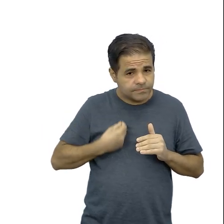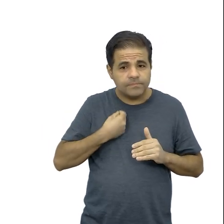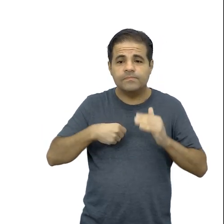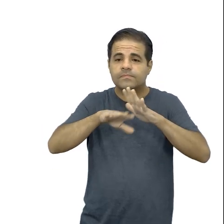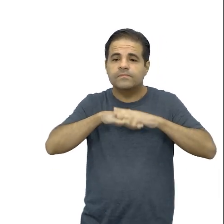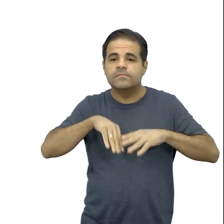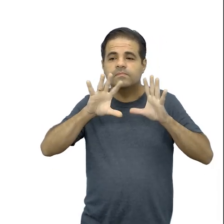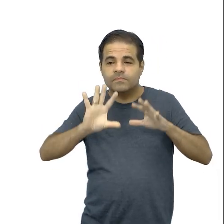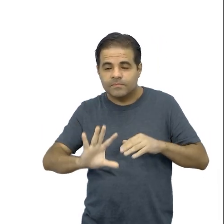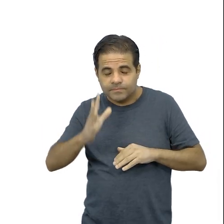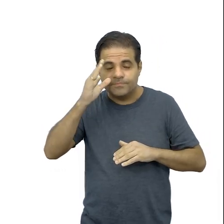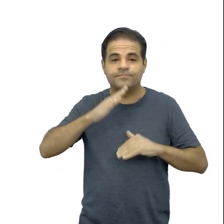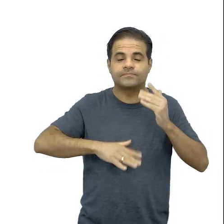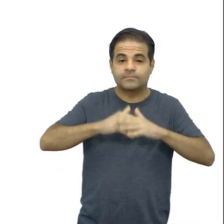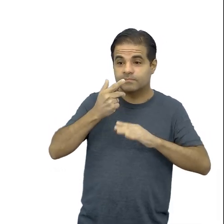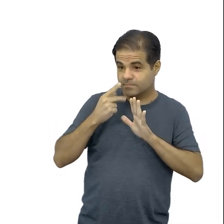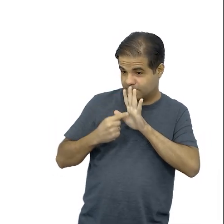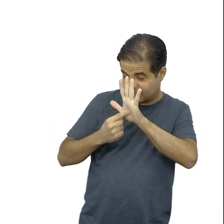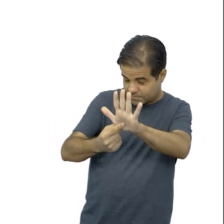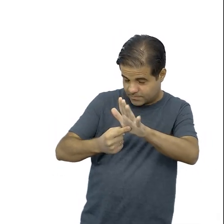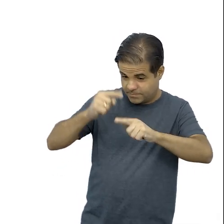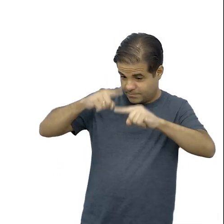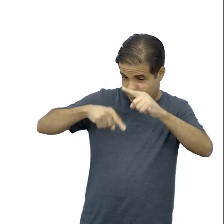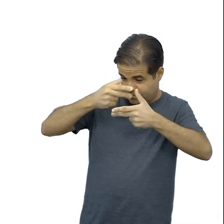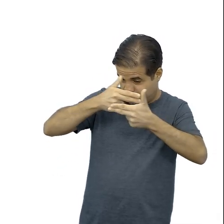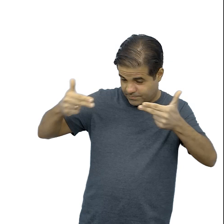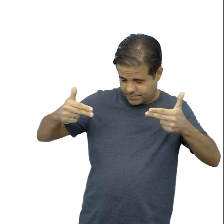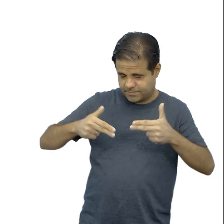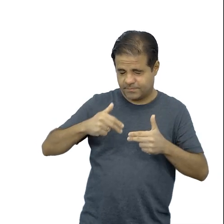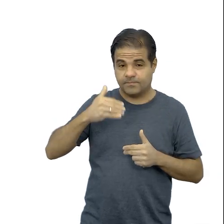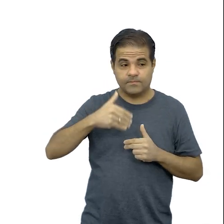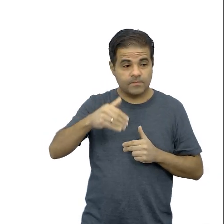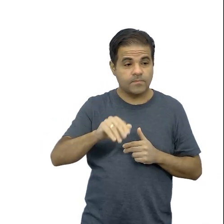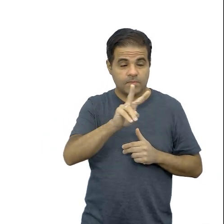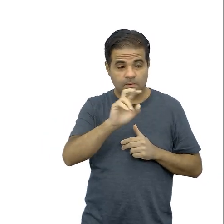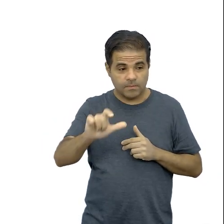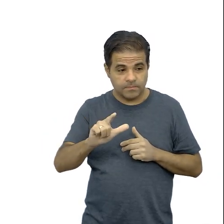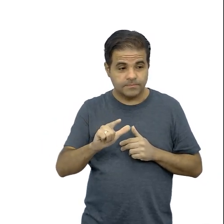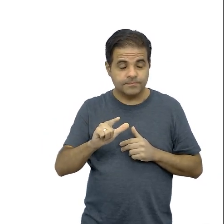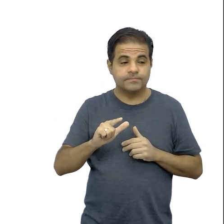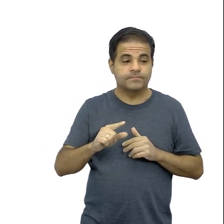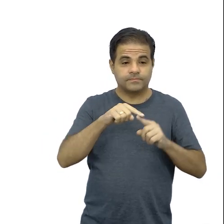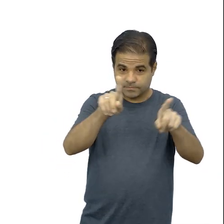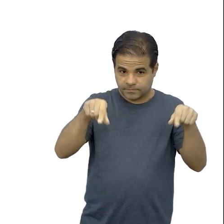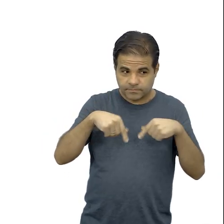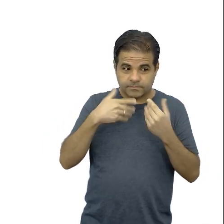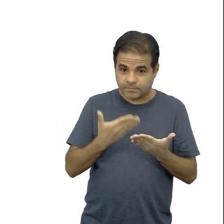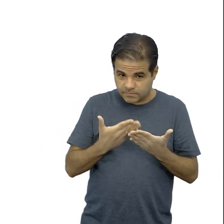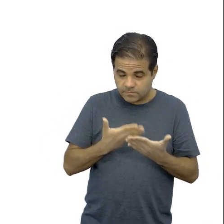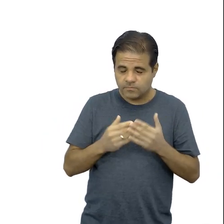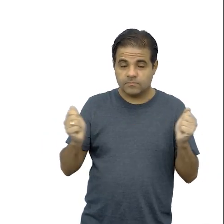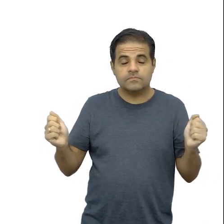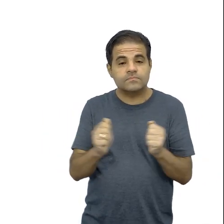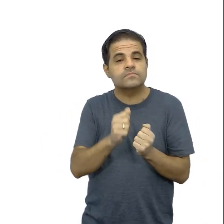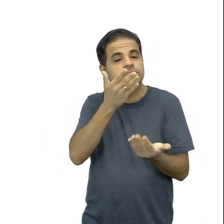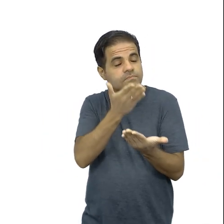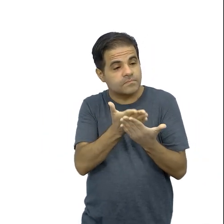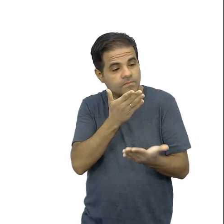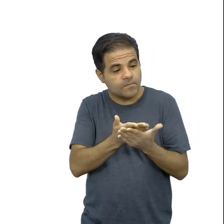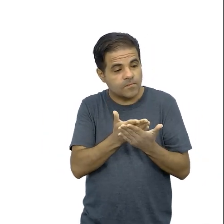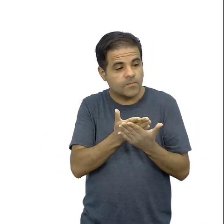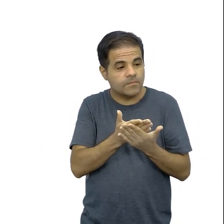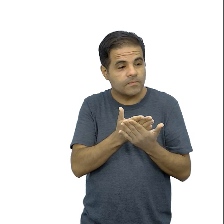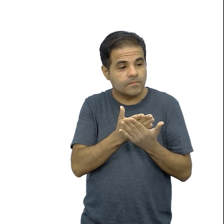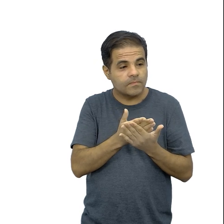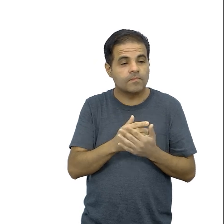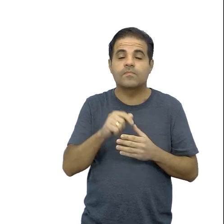que isso, de fato, aparece lá no nosso material, quando nós estamos lá na sala de aula, junto aos nossos estudantes,